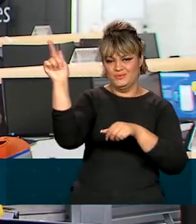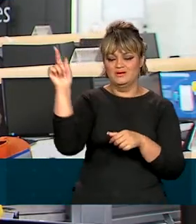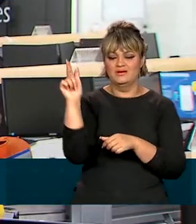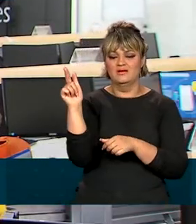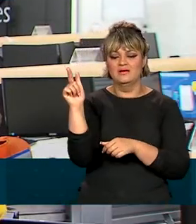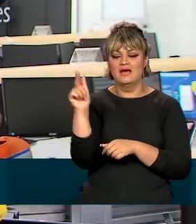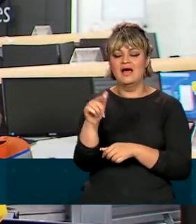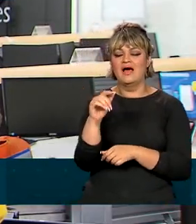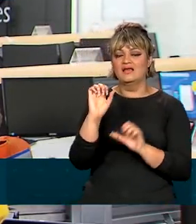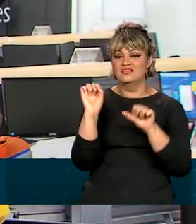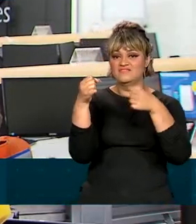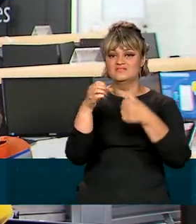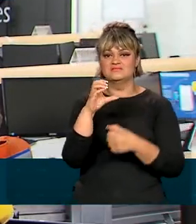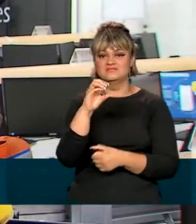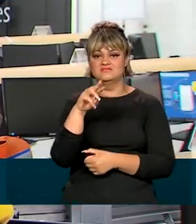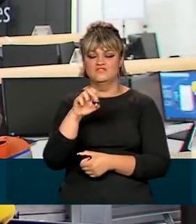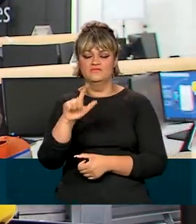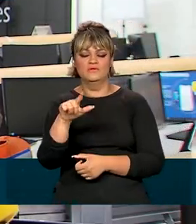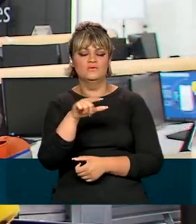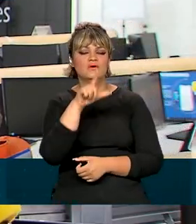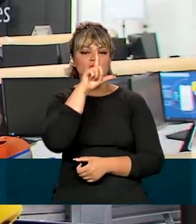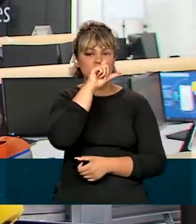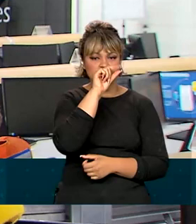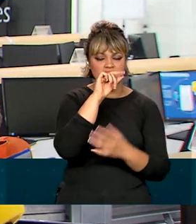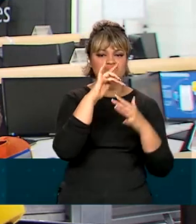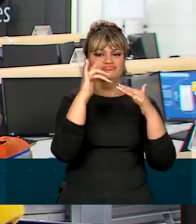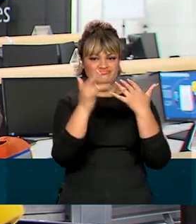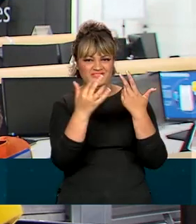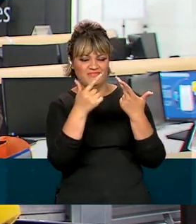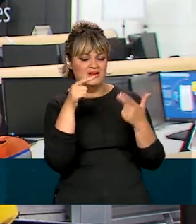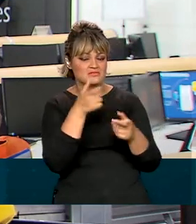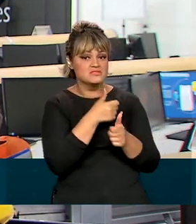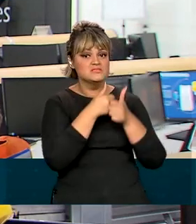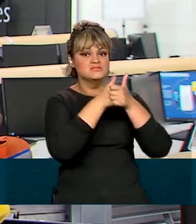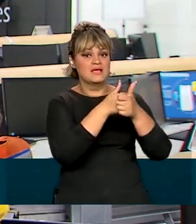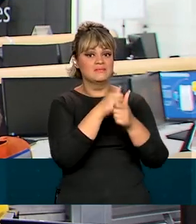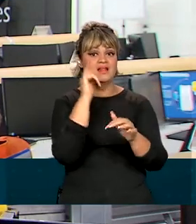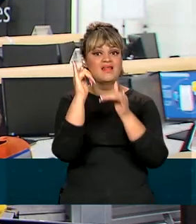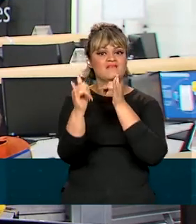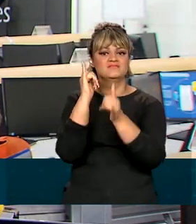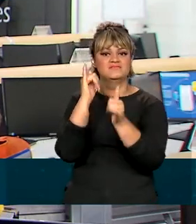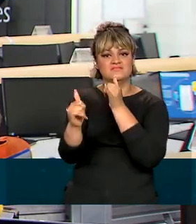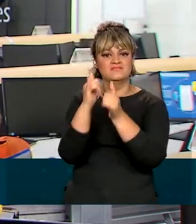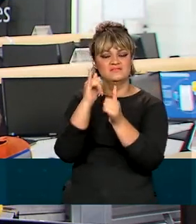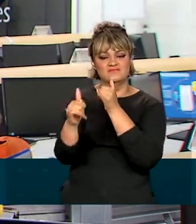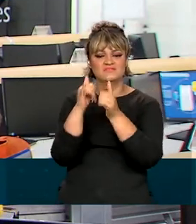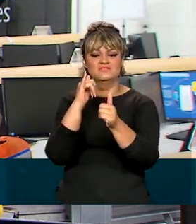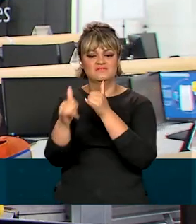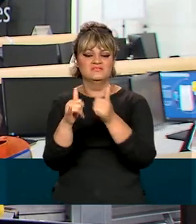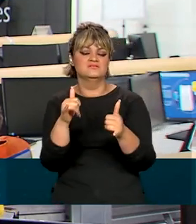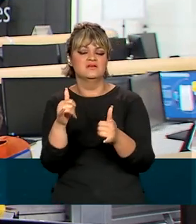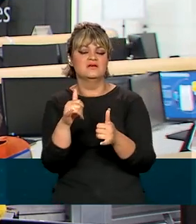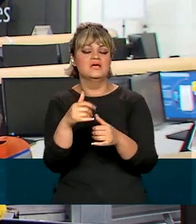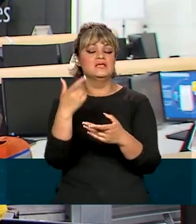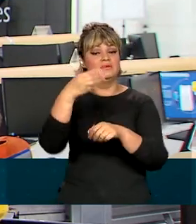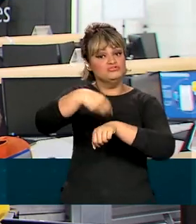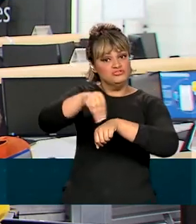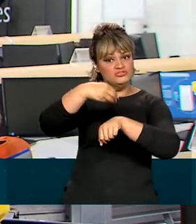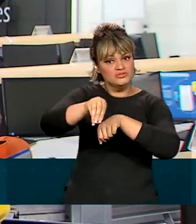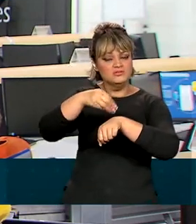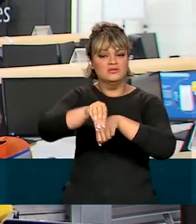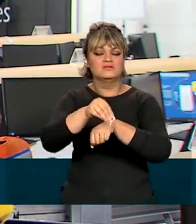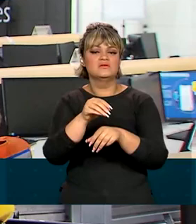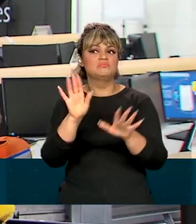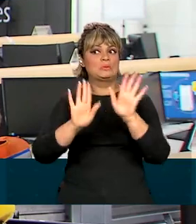a Defesa Civil Nacional no Twitter, no Facebook e no Instagram. Lá todos os alertas são compartilhados, bem como dicas de